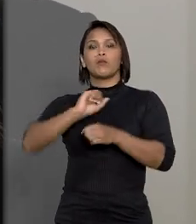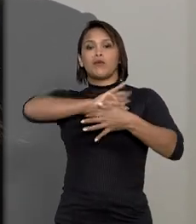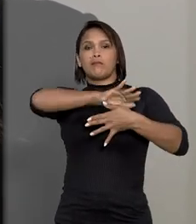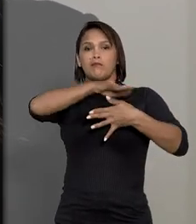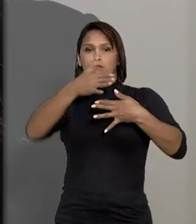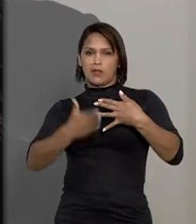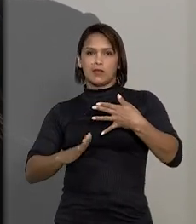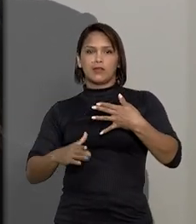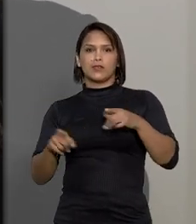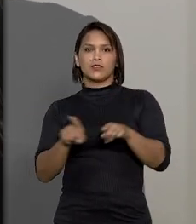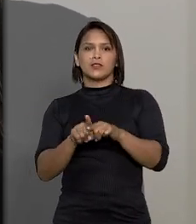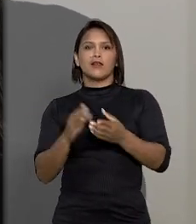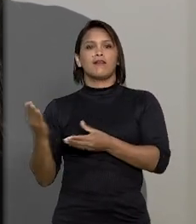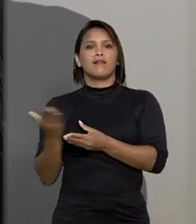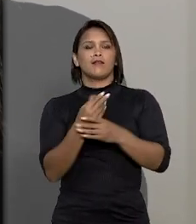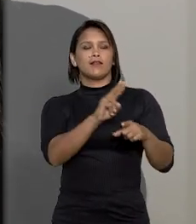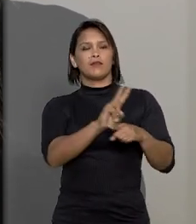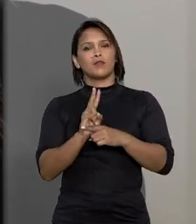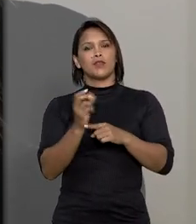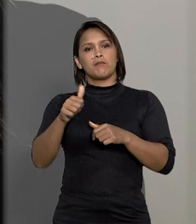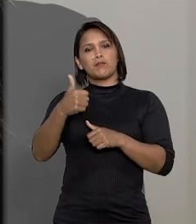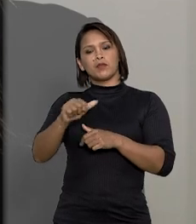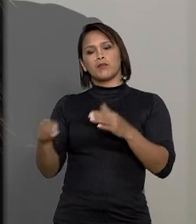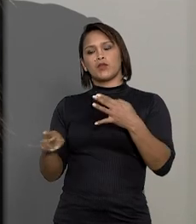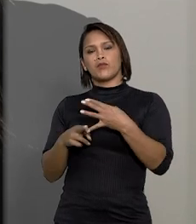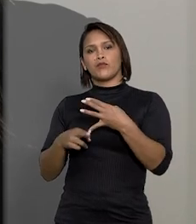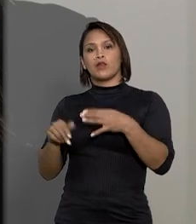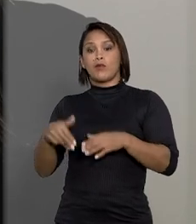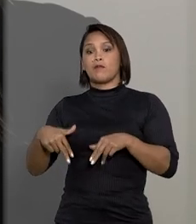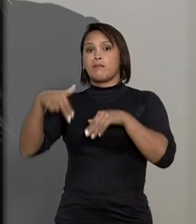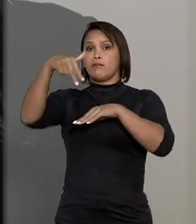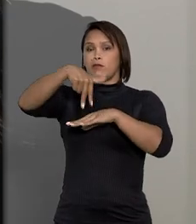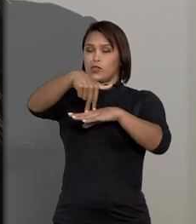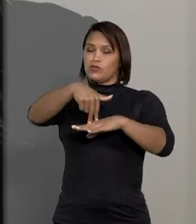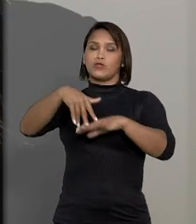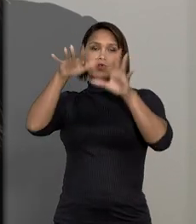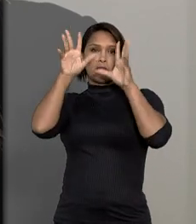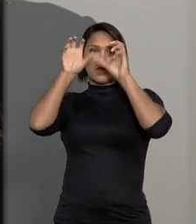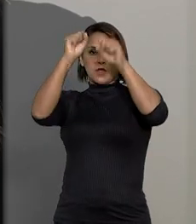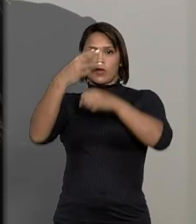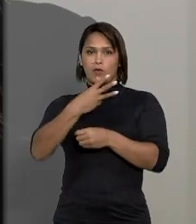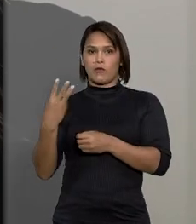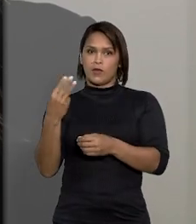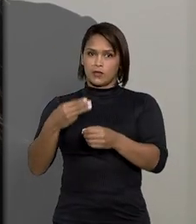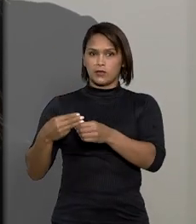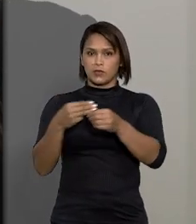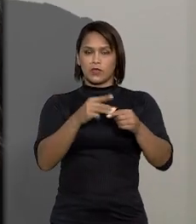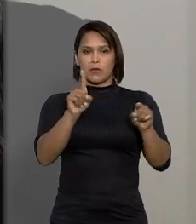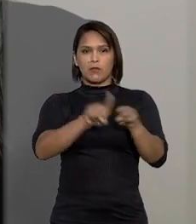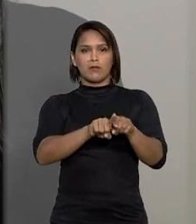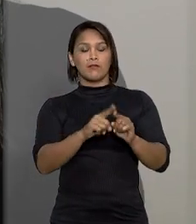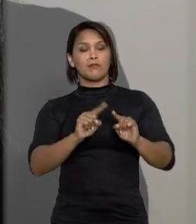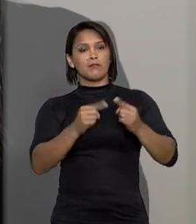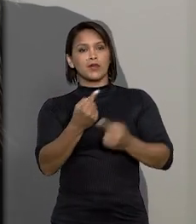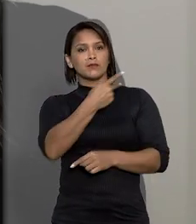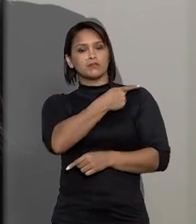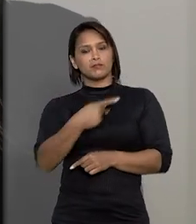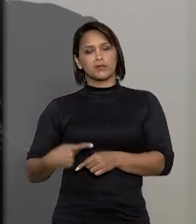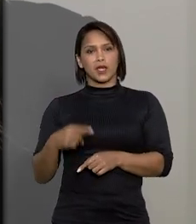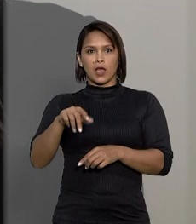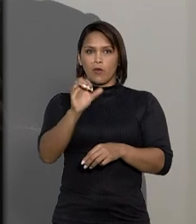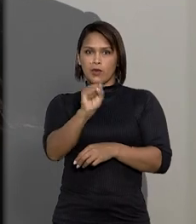Mata Atlântica. A liminar foi concedida em primeiro grau e mantida pelo Tribunal Regional Federal da 4ª Região. Mas o presidente do